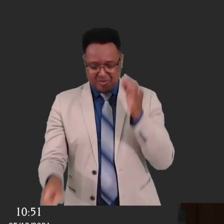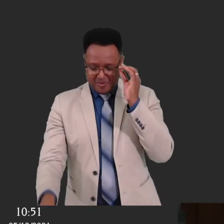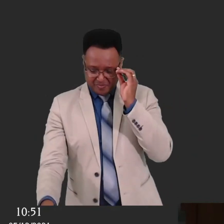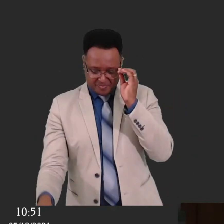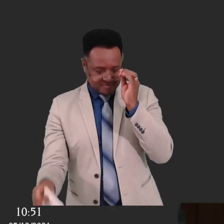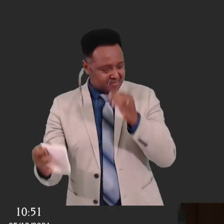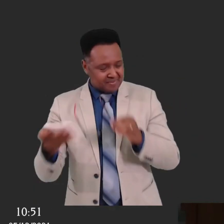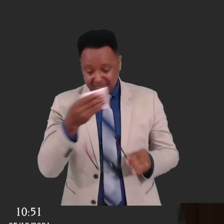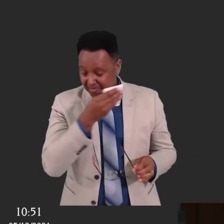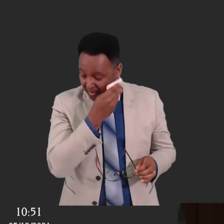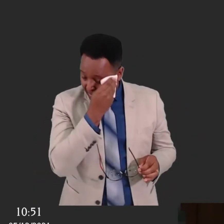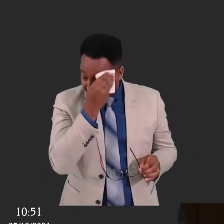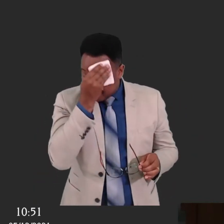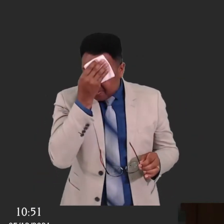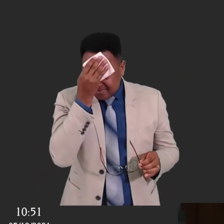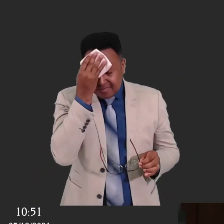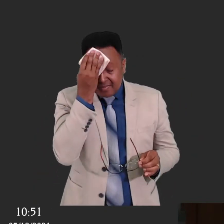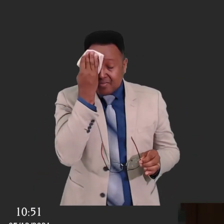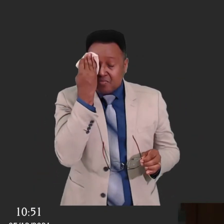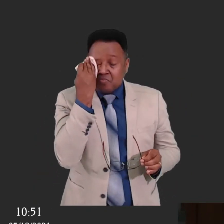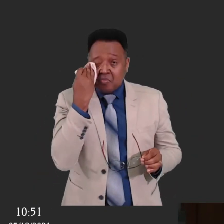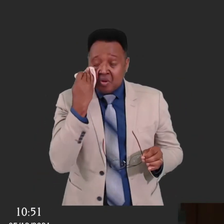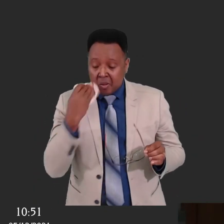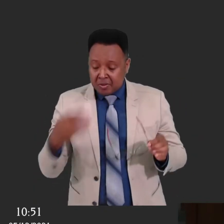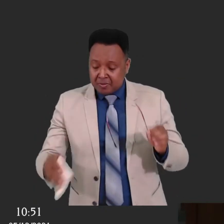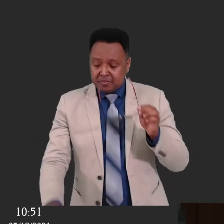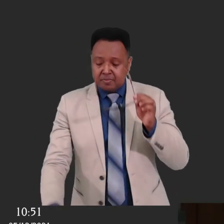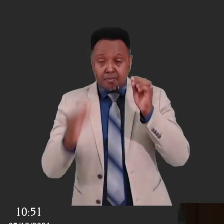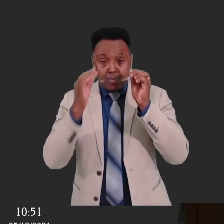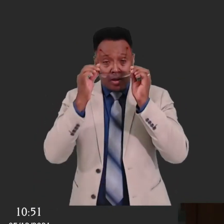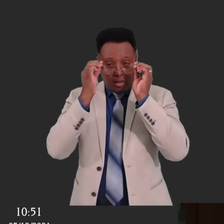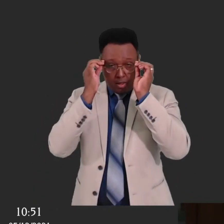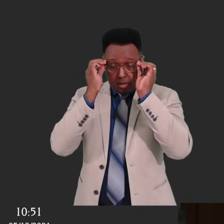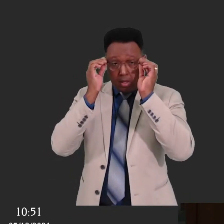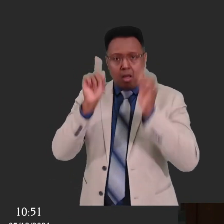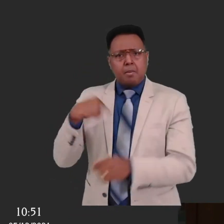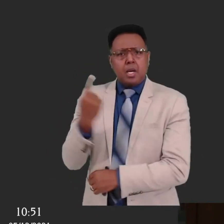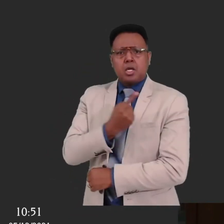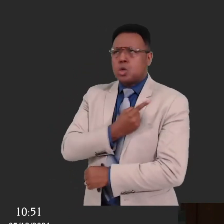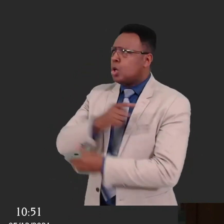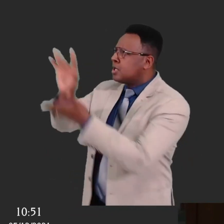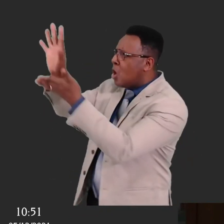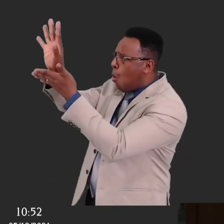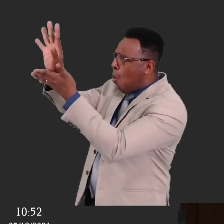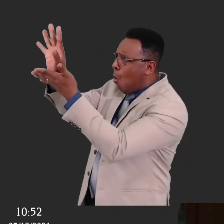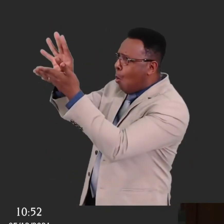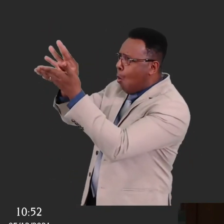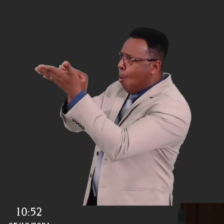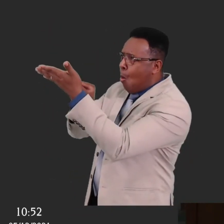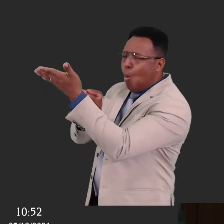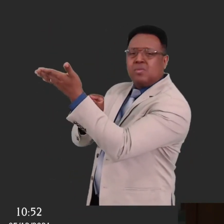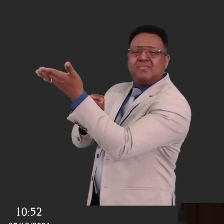nós cresça a sua imagem. Irmãos, a imagem que aparece em alguma coisa sempre é